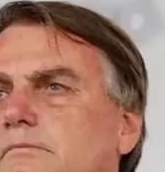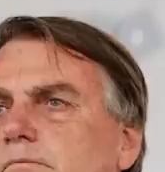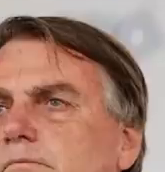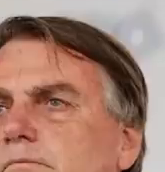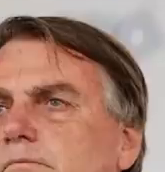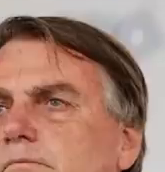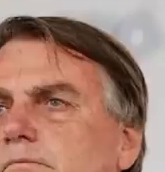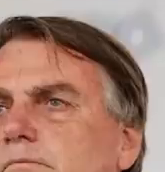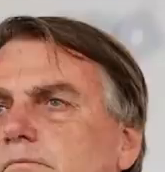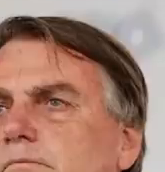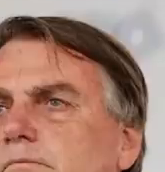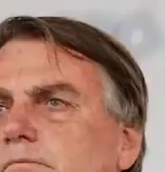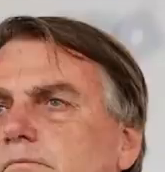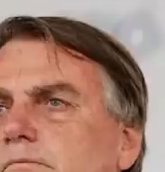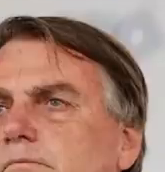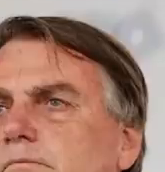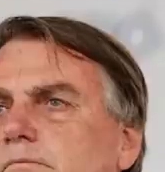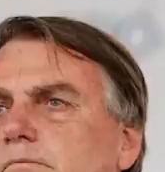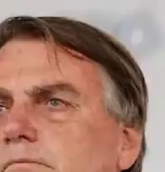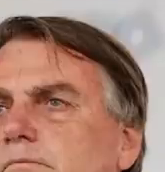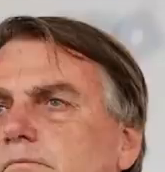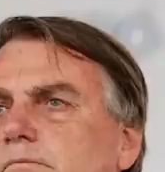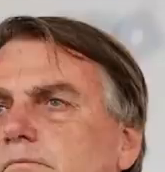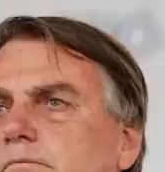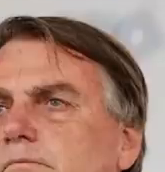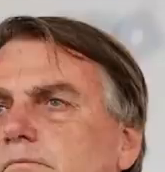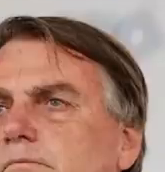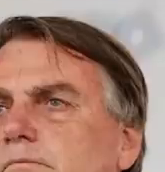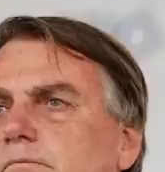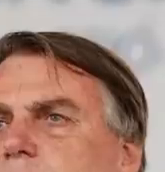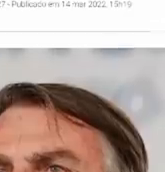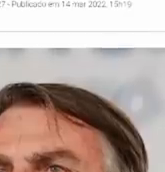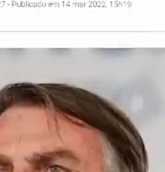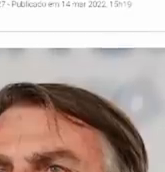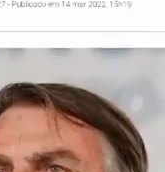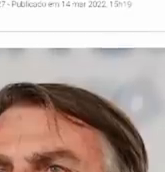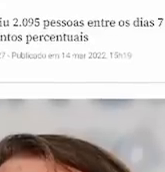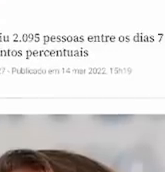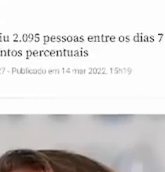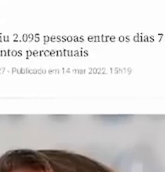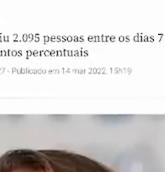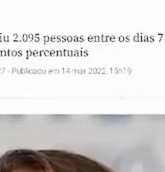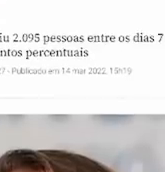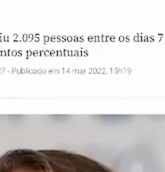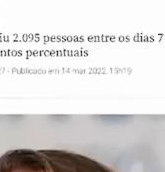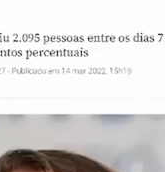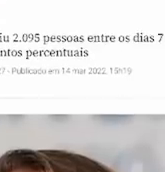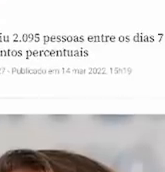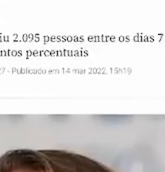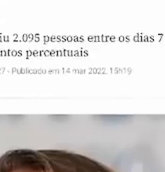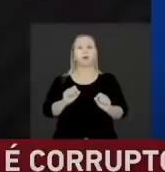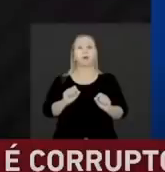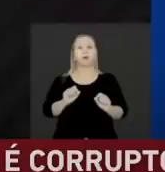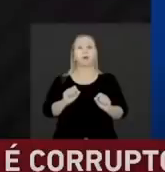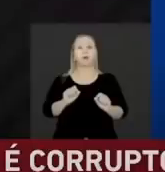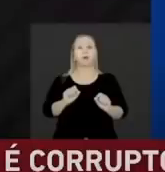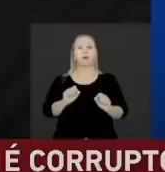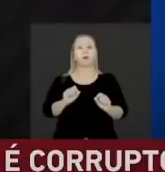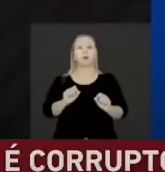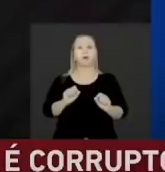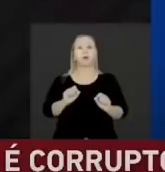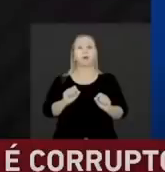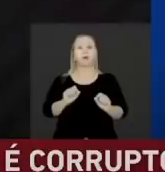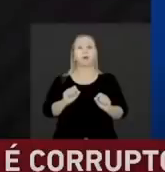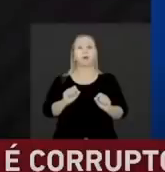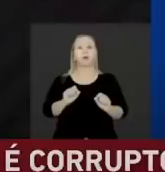forma isso aqui já foi suficiente para deixar o pessoal da esquerda preocupado né e ele tem que ficar preocupados mesmo Olha só o que o